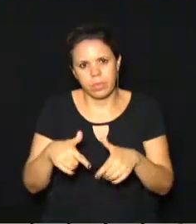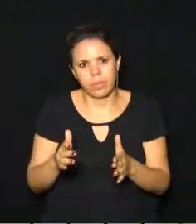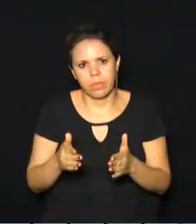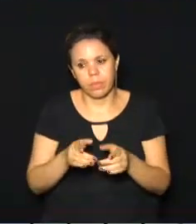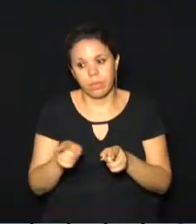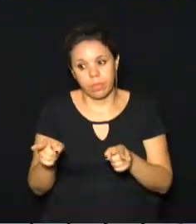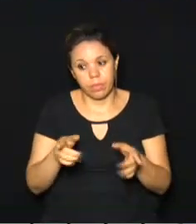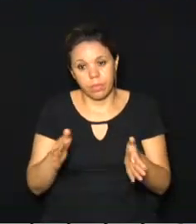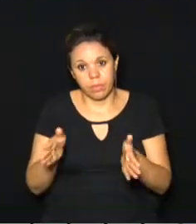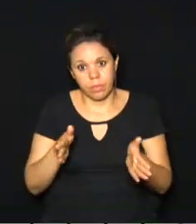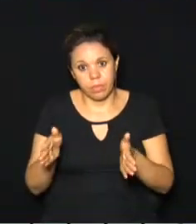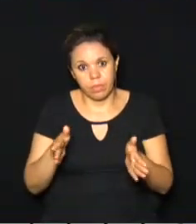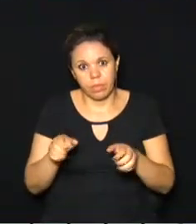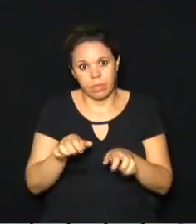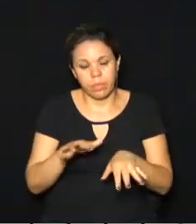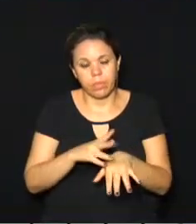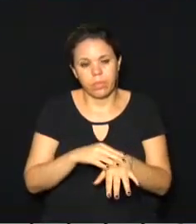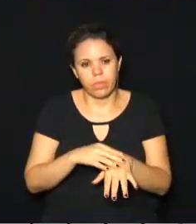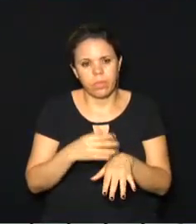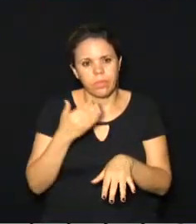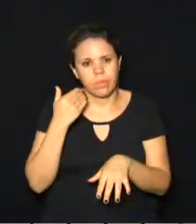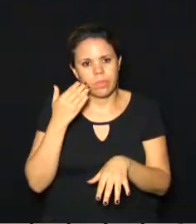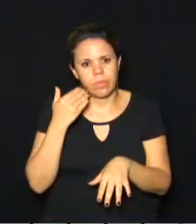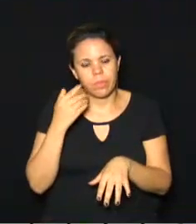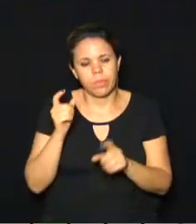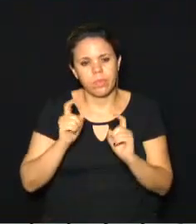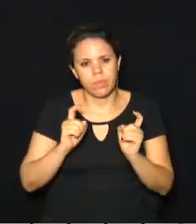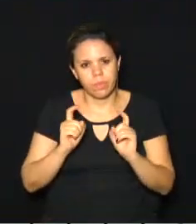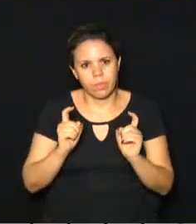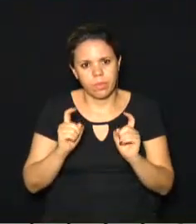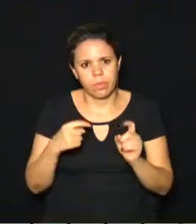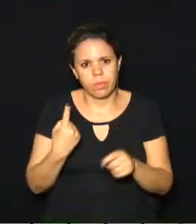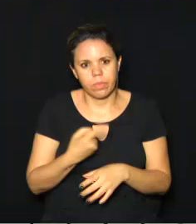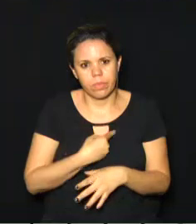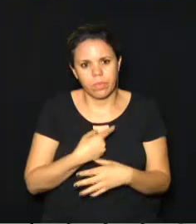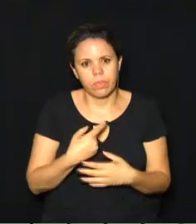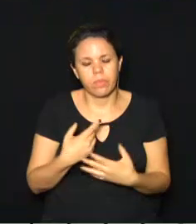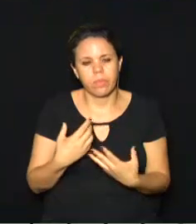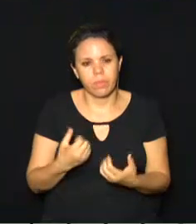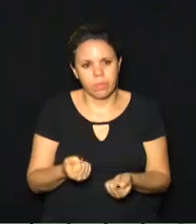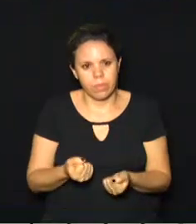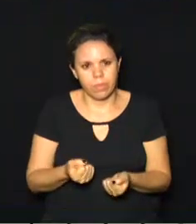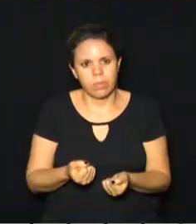de pandemia. Acho que foi muito proveitosa a reunião. Nós vamos, então,